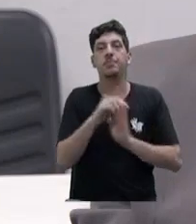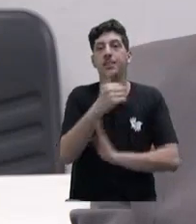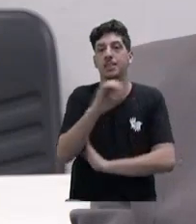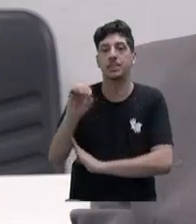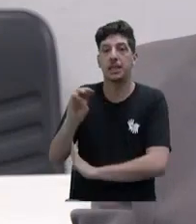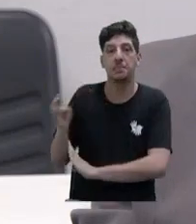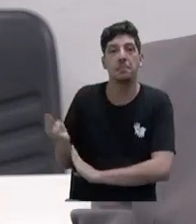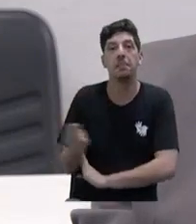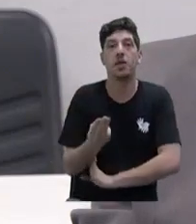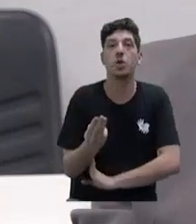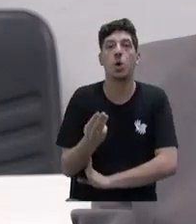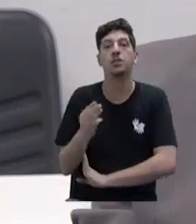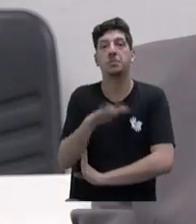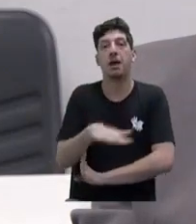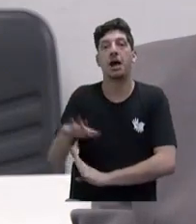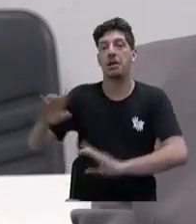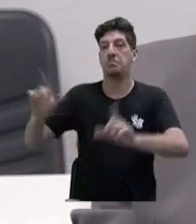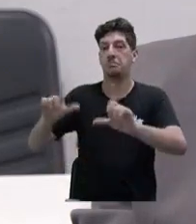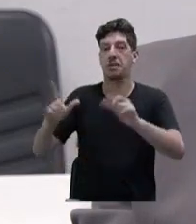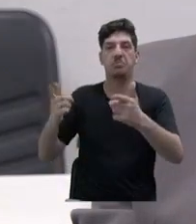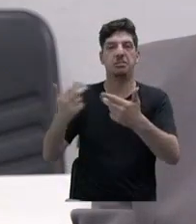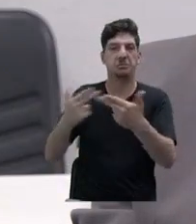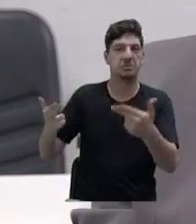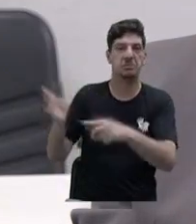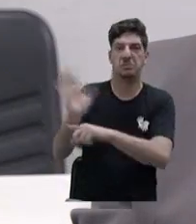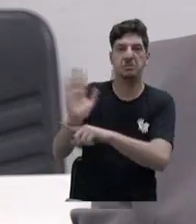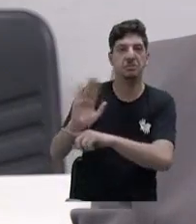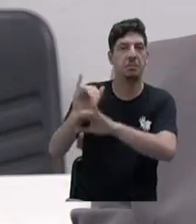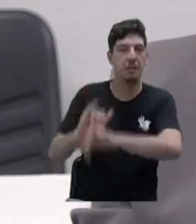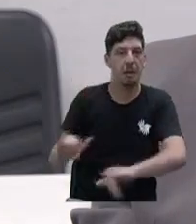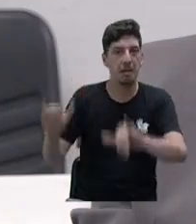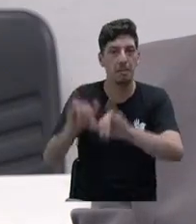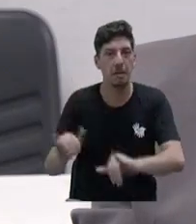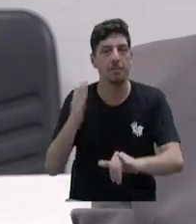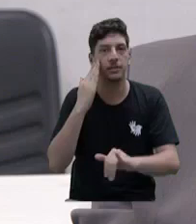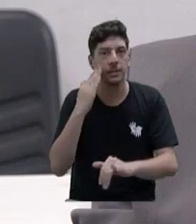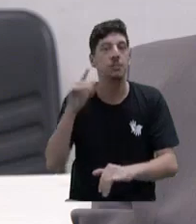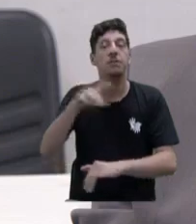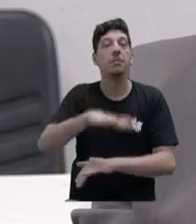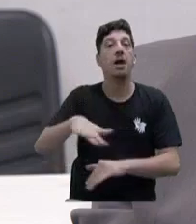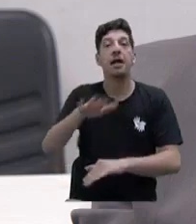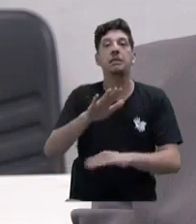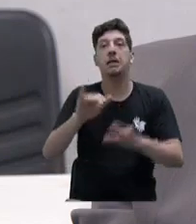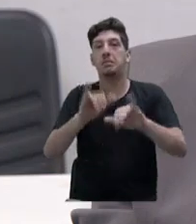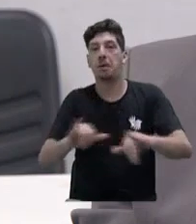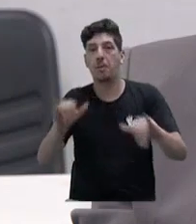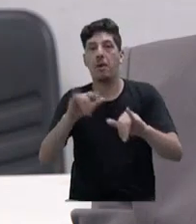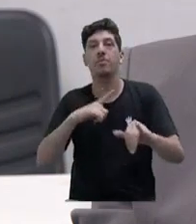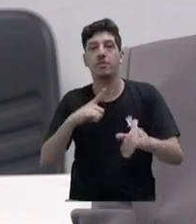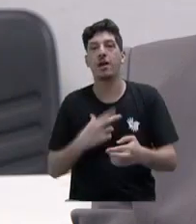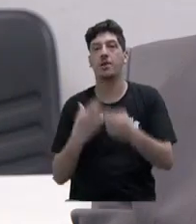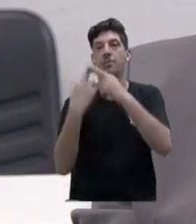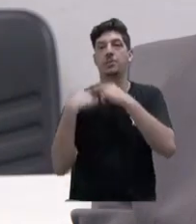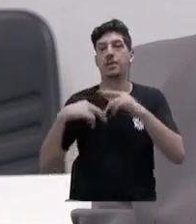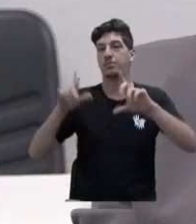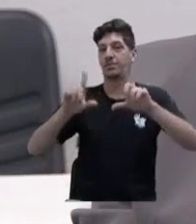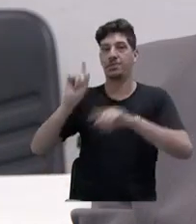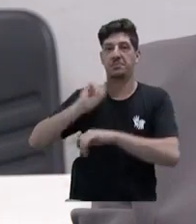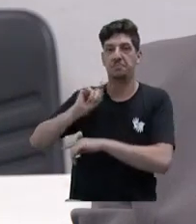salvo engano, para o audiovisual. E hoje o audiovisual está na Rede Minas